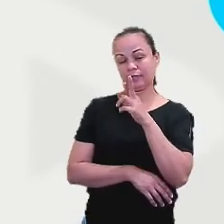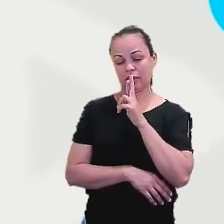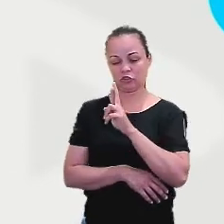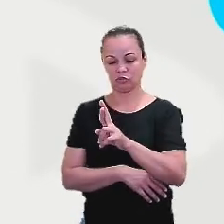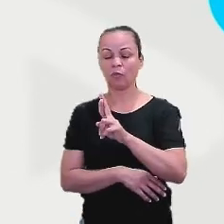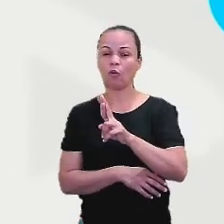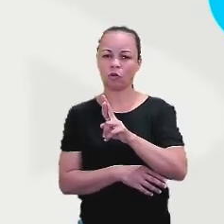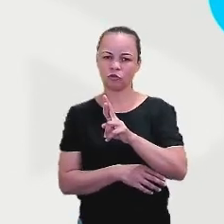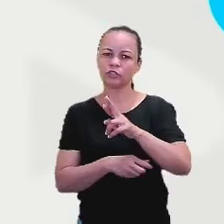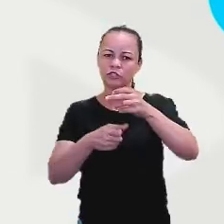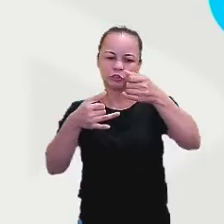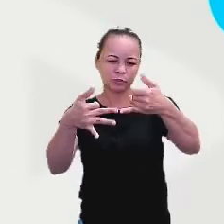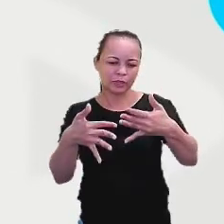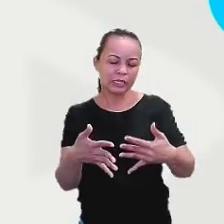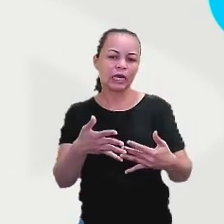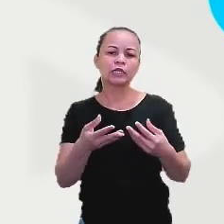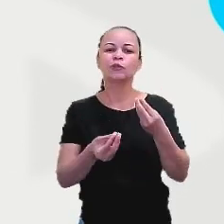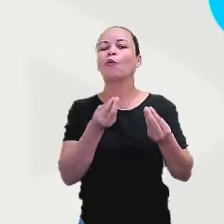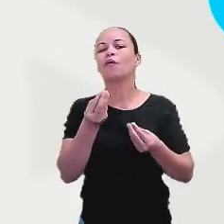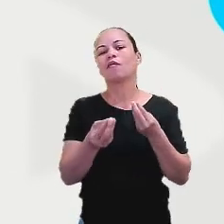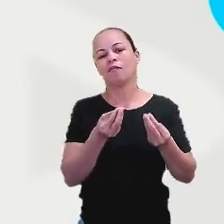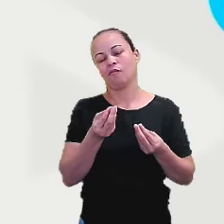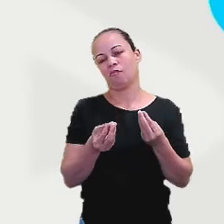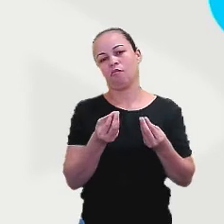permitindo aí, fazendo aí com que a gente